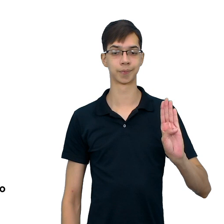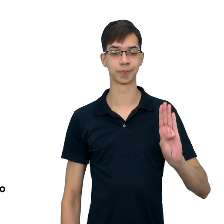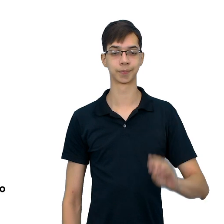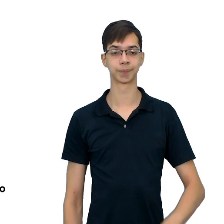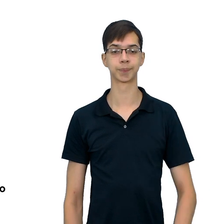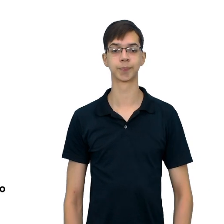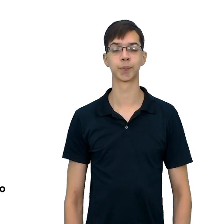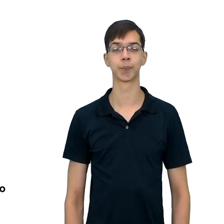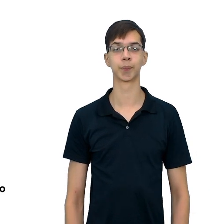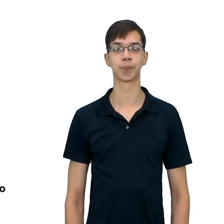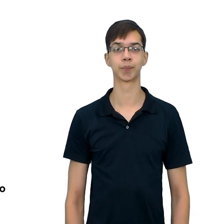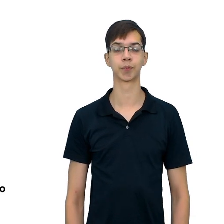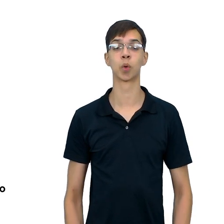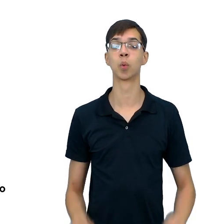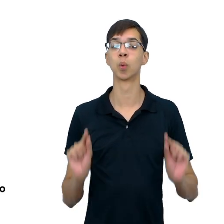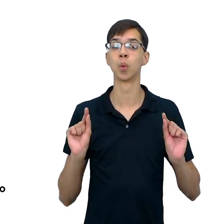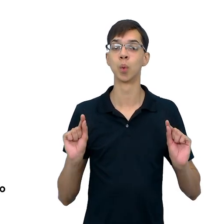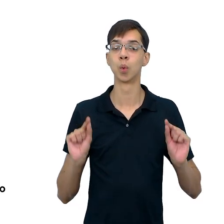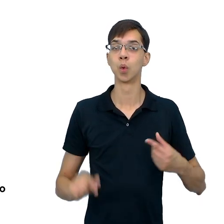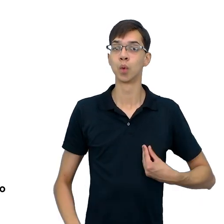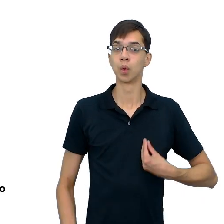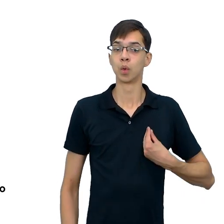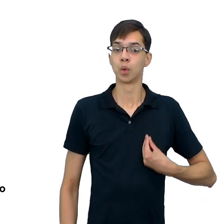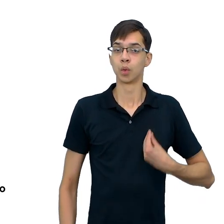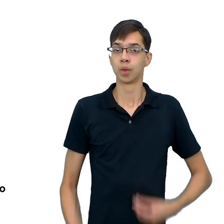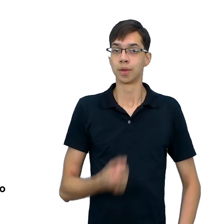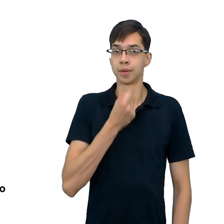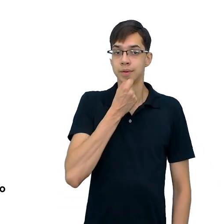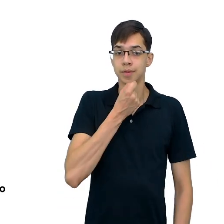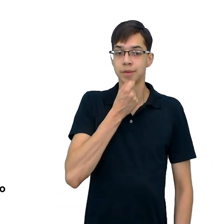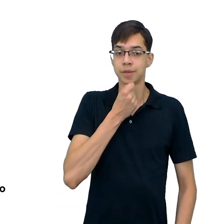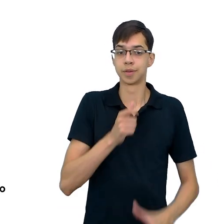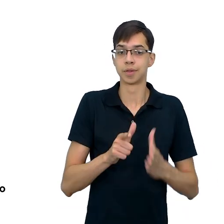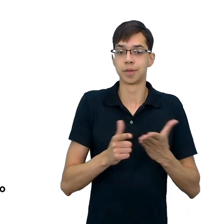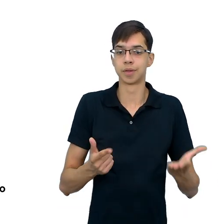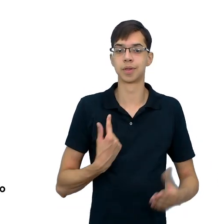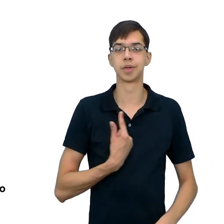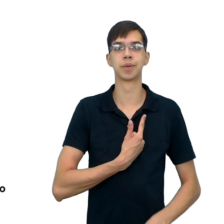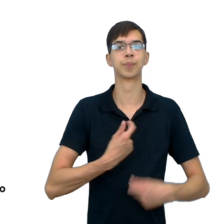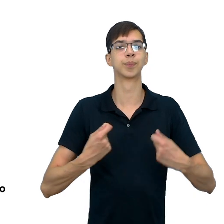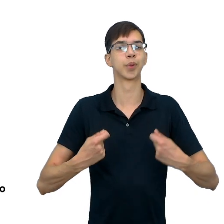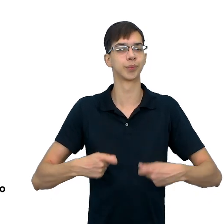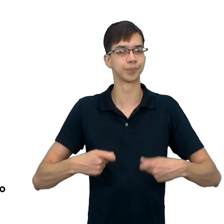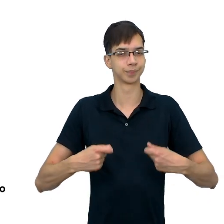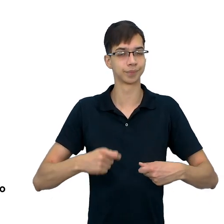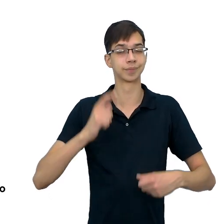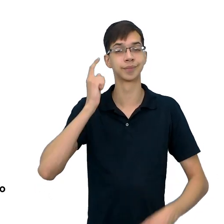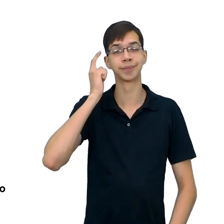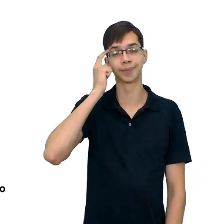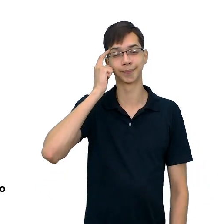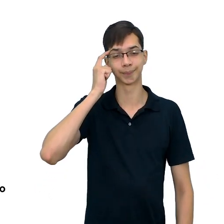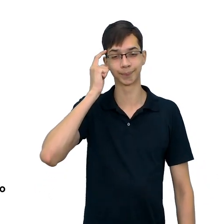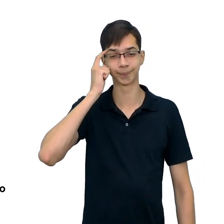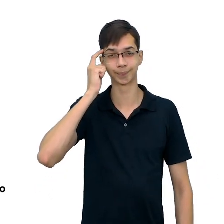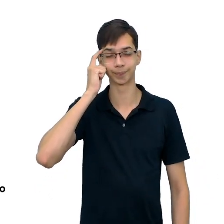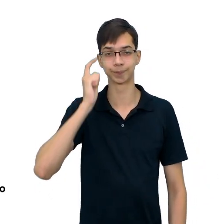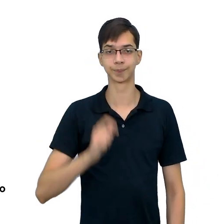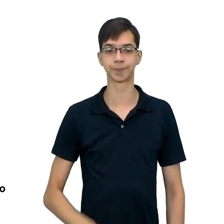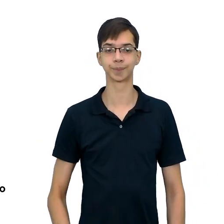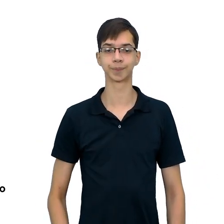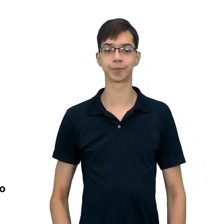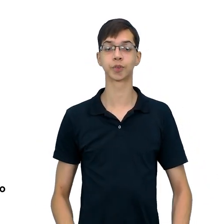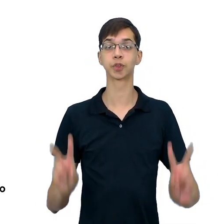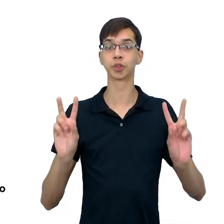reportagem? Aqui, né, nós vamos pensar em uma espécie que delimita a máscara,